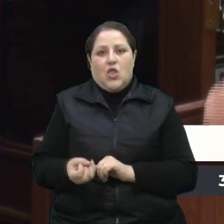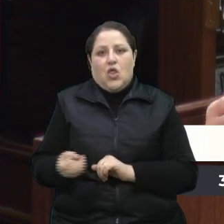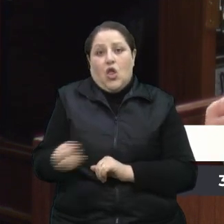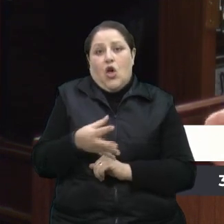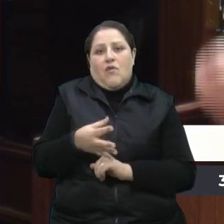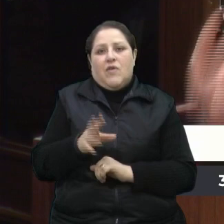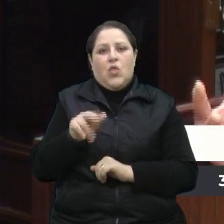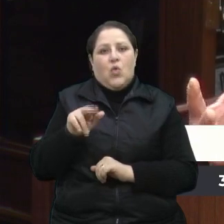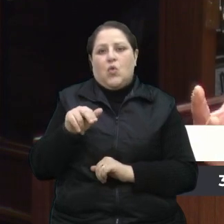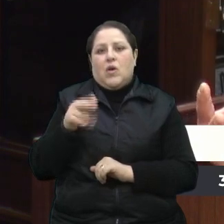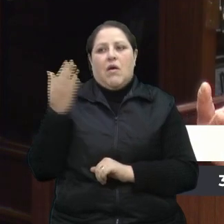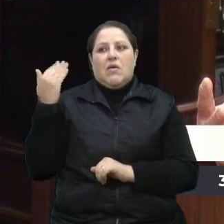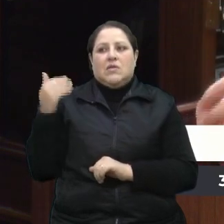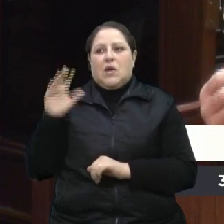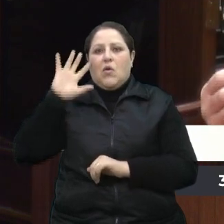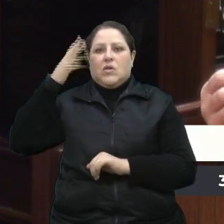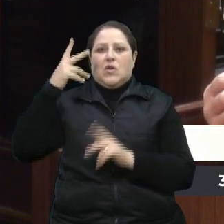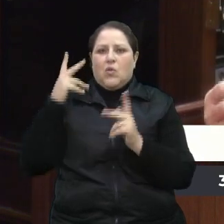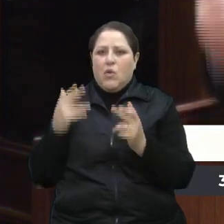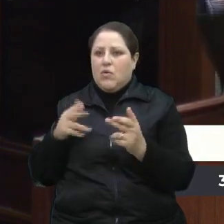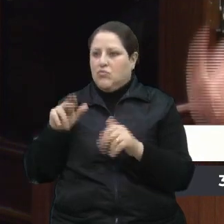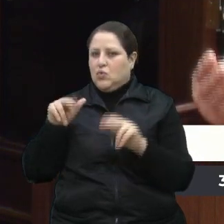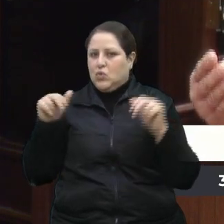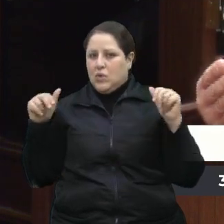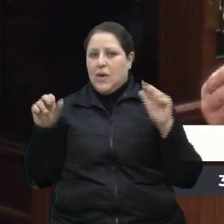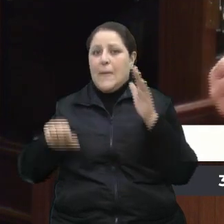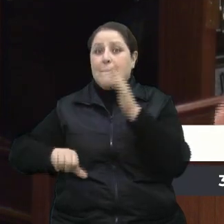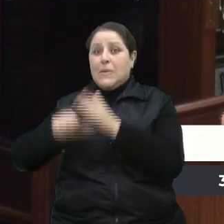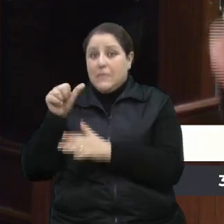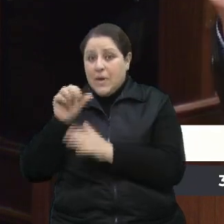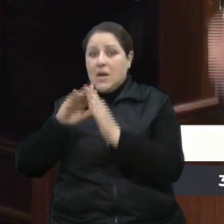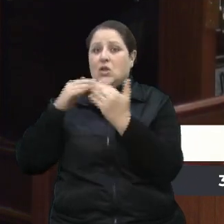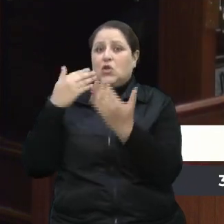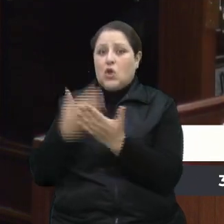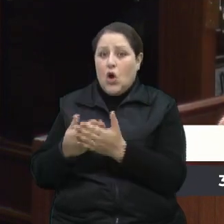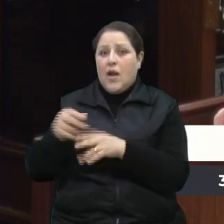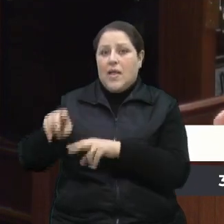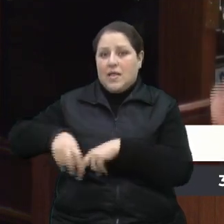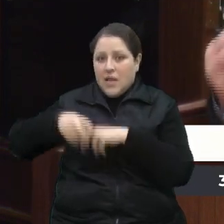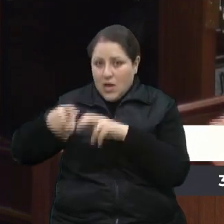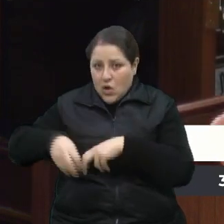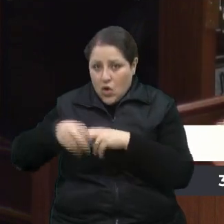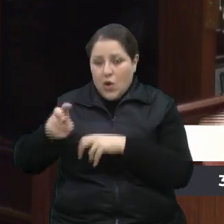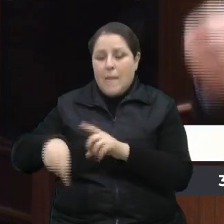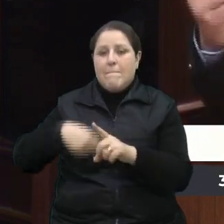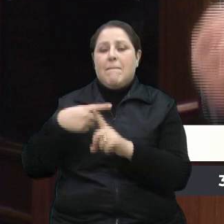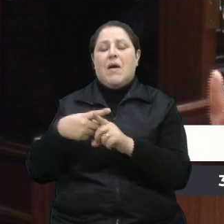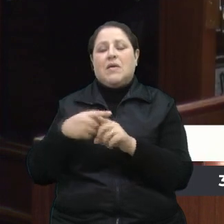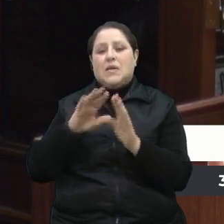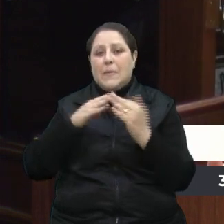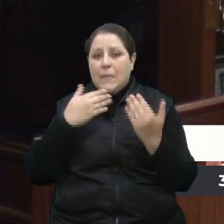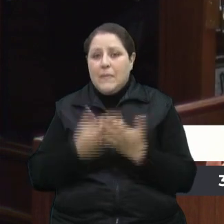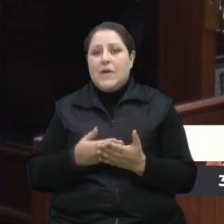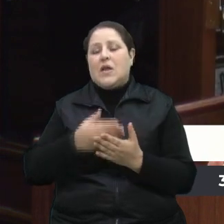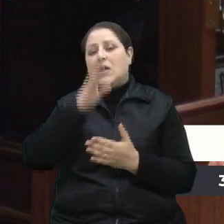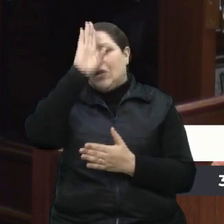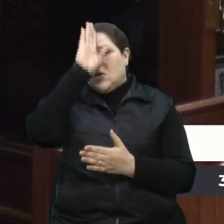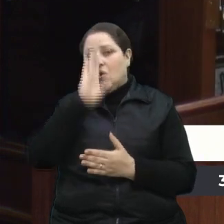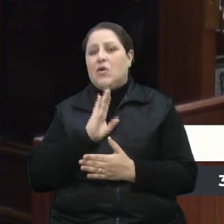é um caso inédito além de ser a primeira escola do interior a primeira gratuita